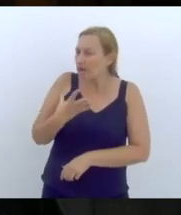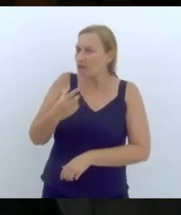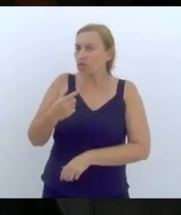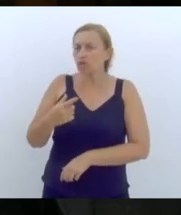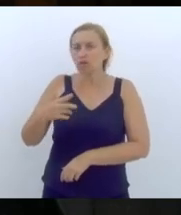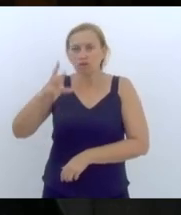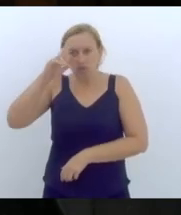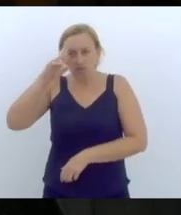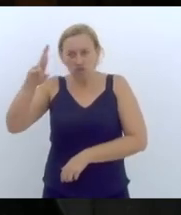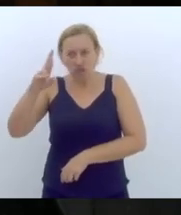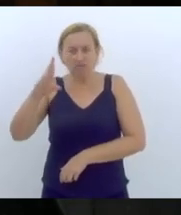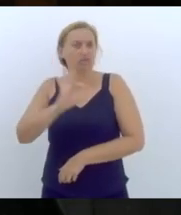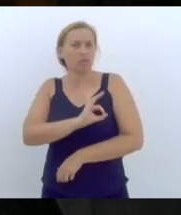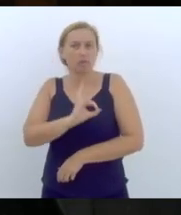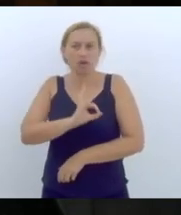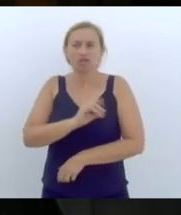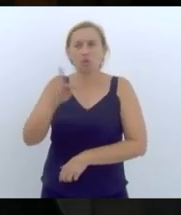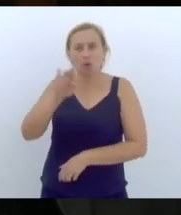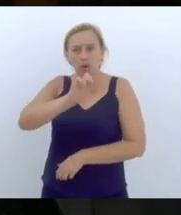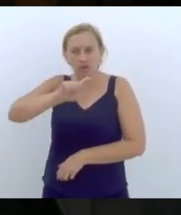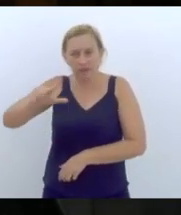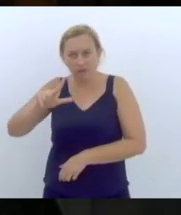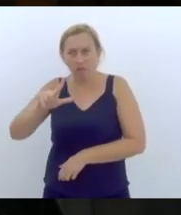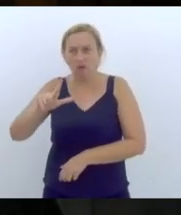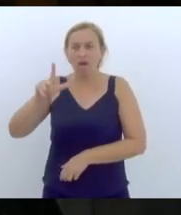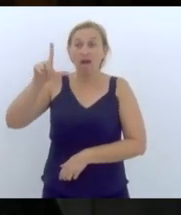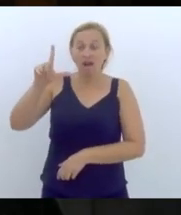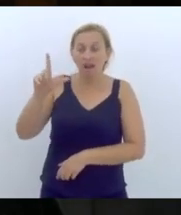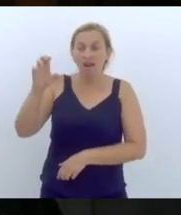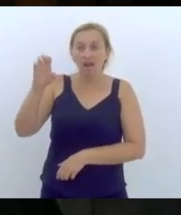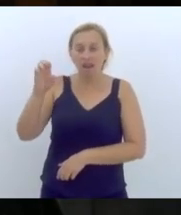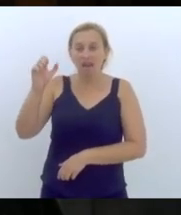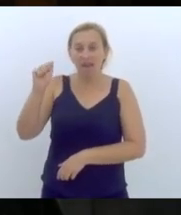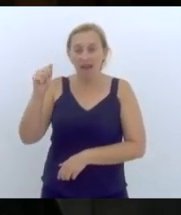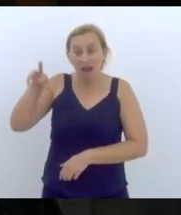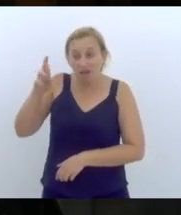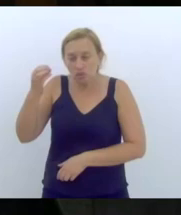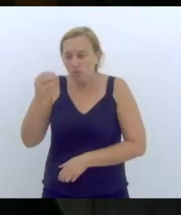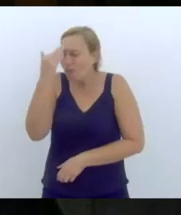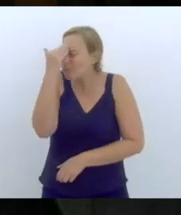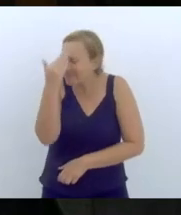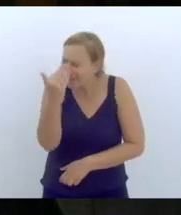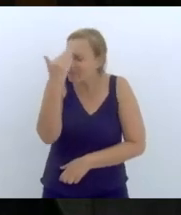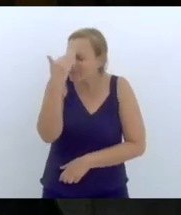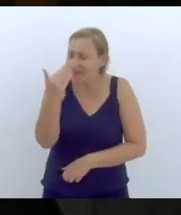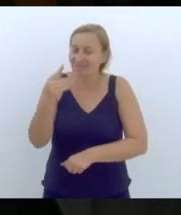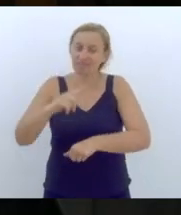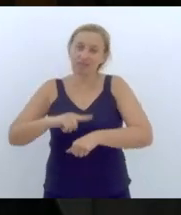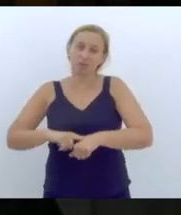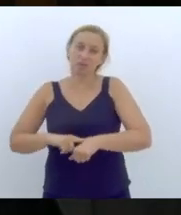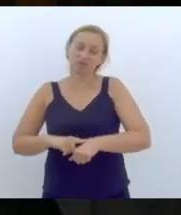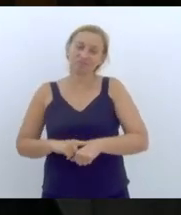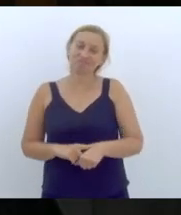comandante, Coronel Leandro Monteiro. Deixo aqui o meu muito obrigado naquele